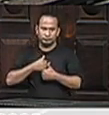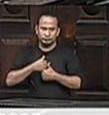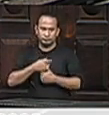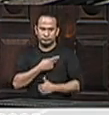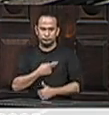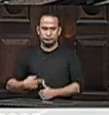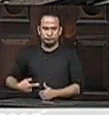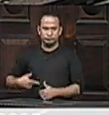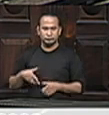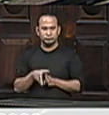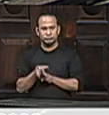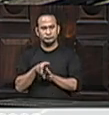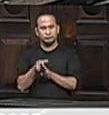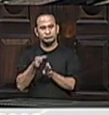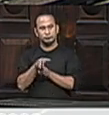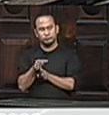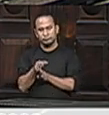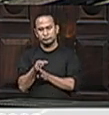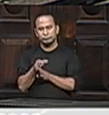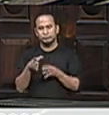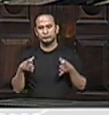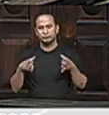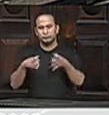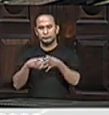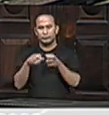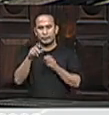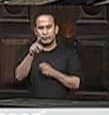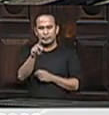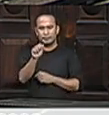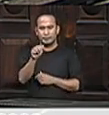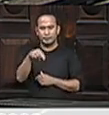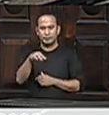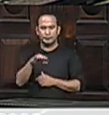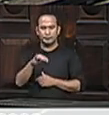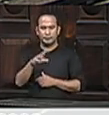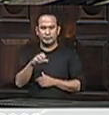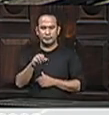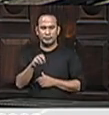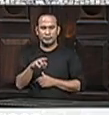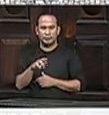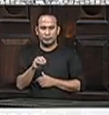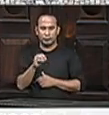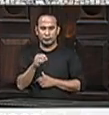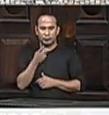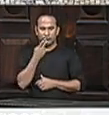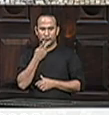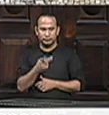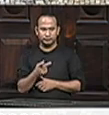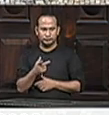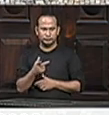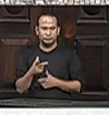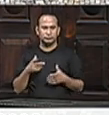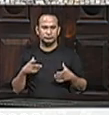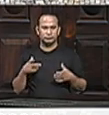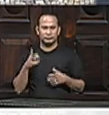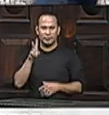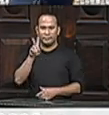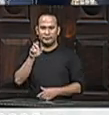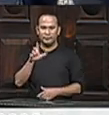está, inclusive, neste período de reinstalação do Conselho Municipal de Alimentação Escolar de Niterói. Ela vai